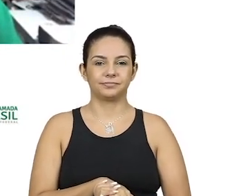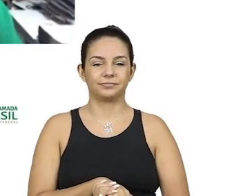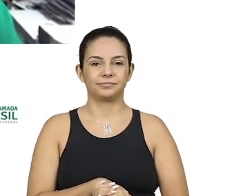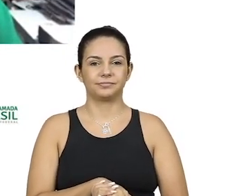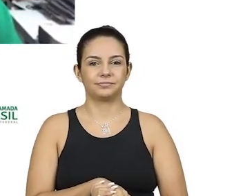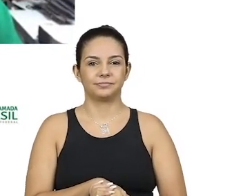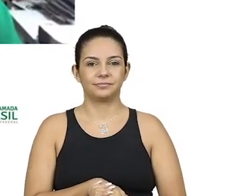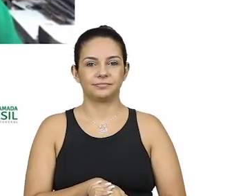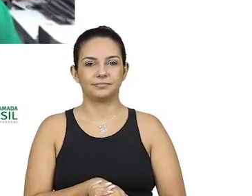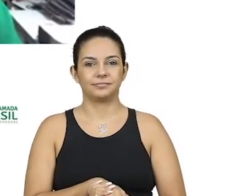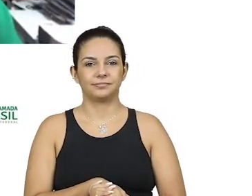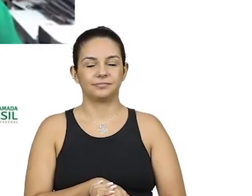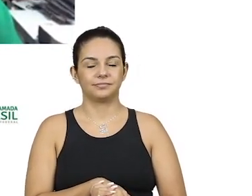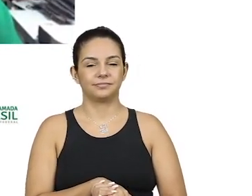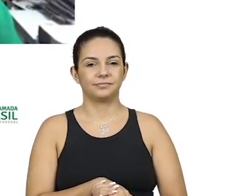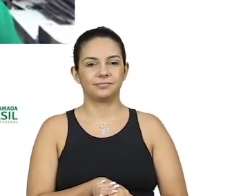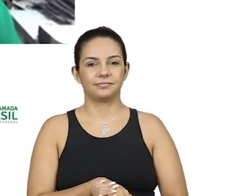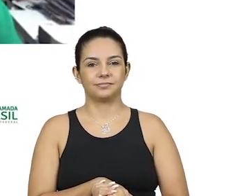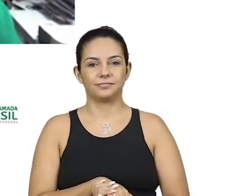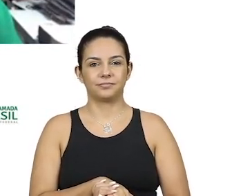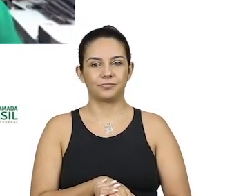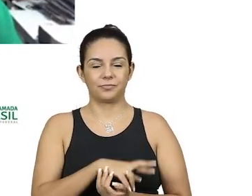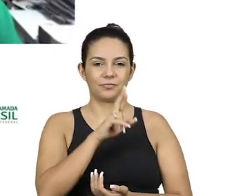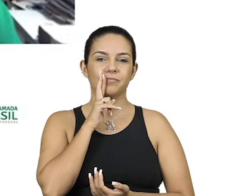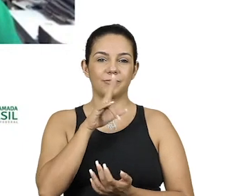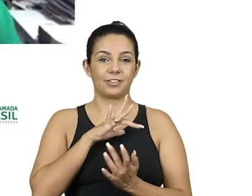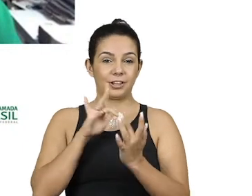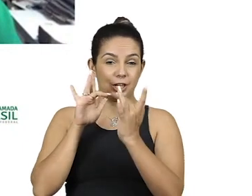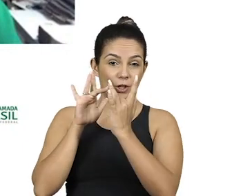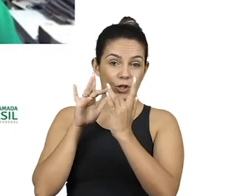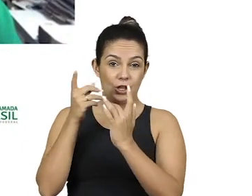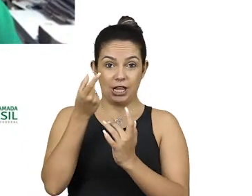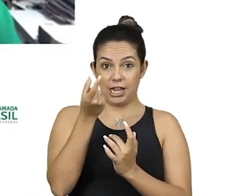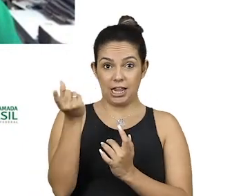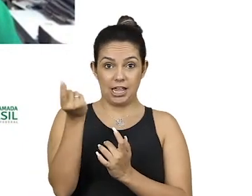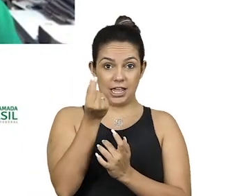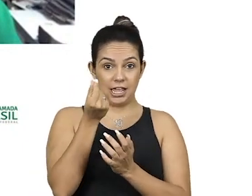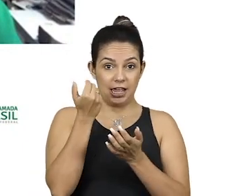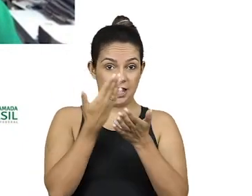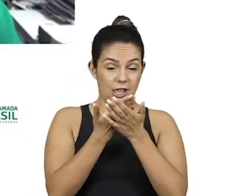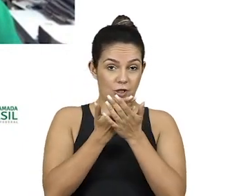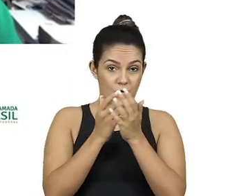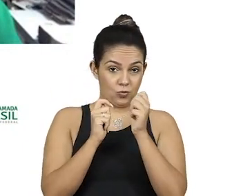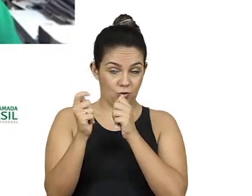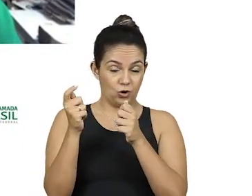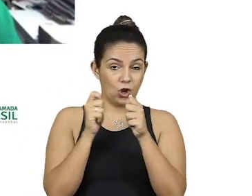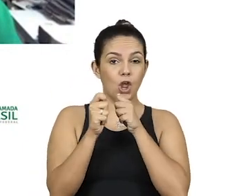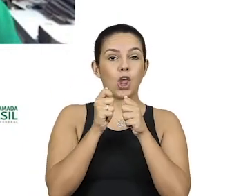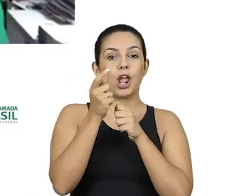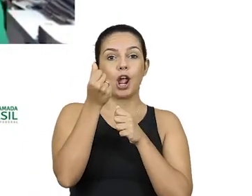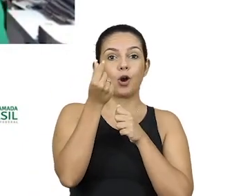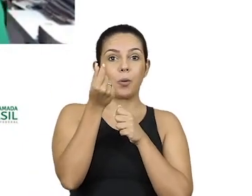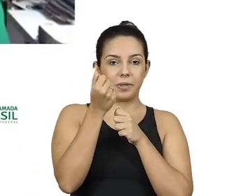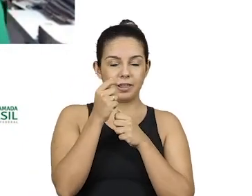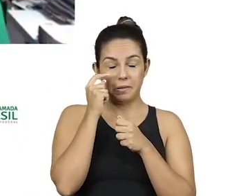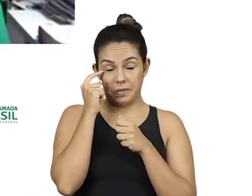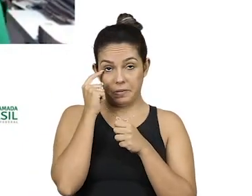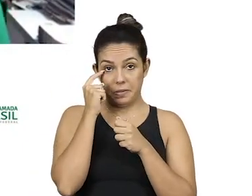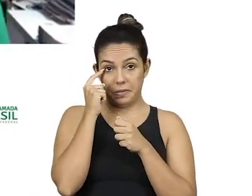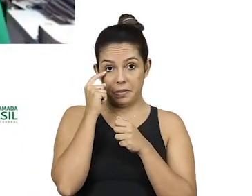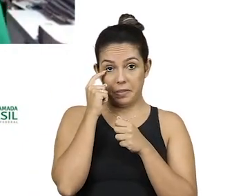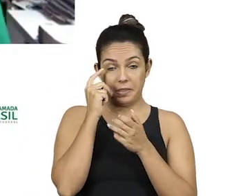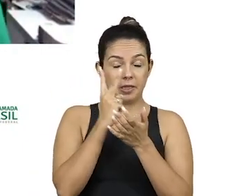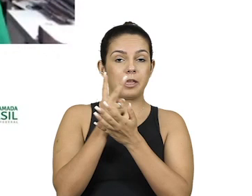Eu tinha contato porque ele era cronista do Caderno B. Ele